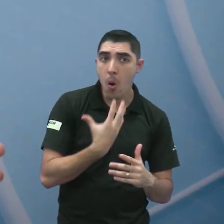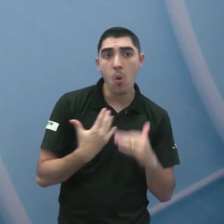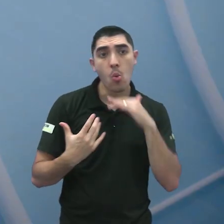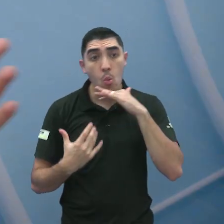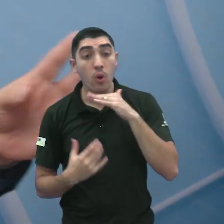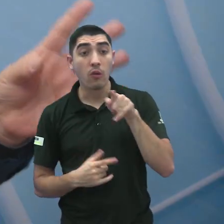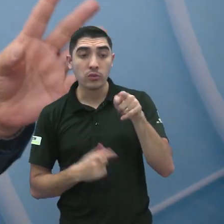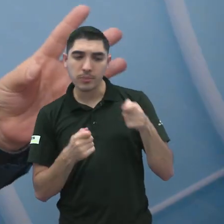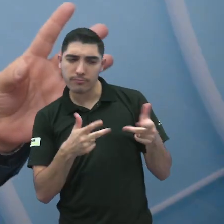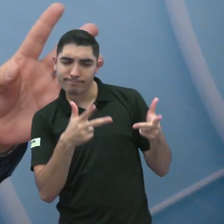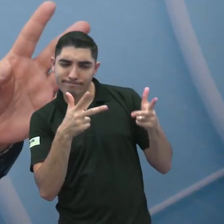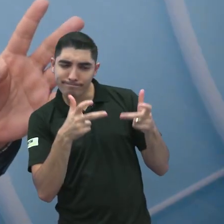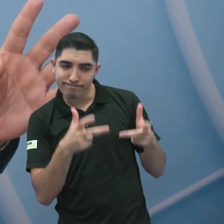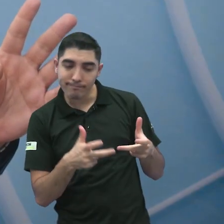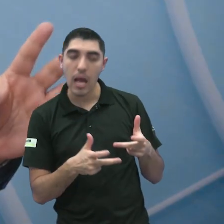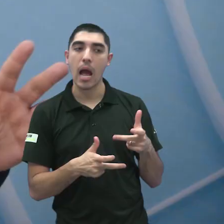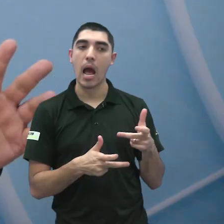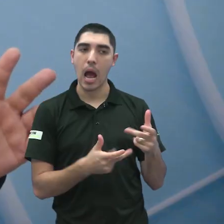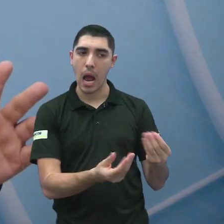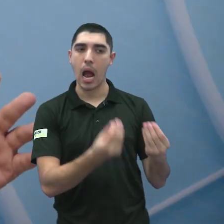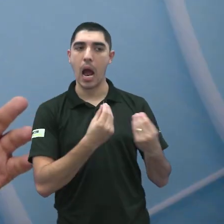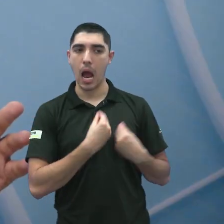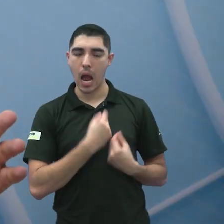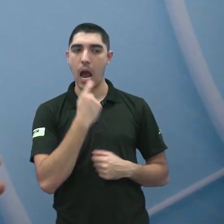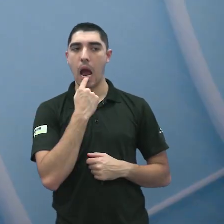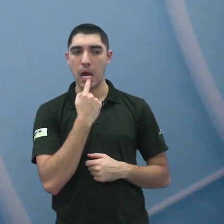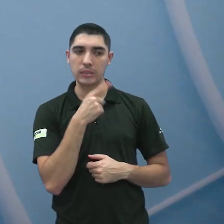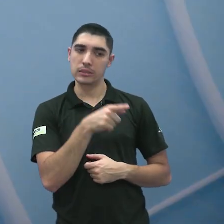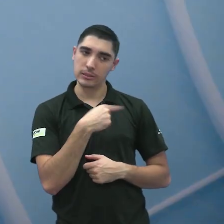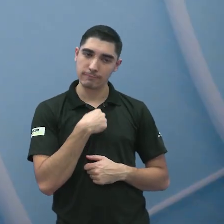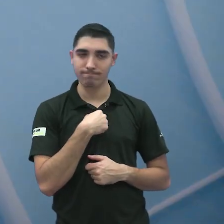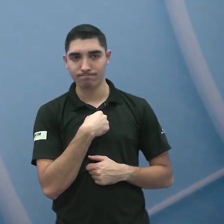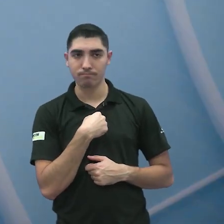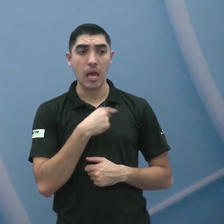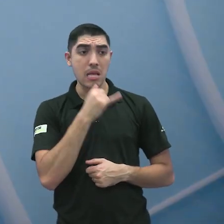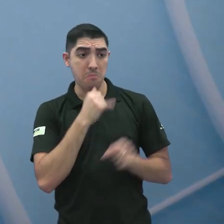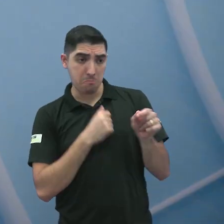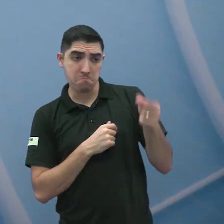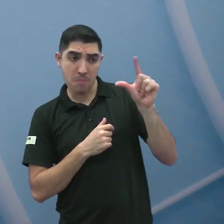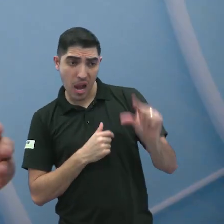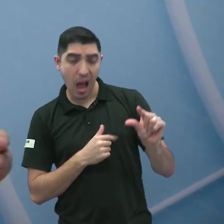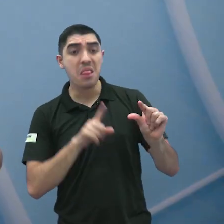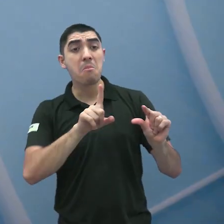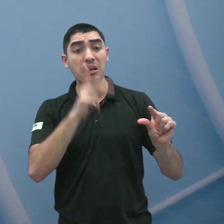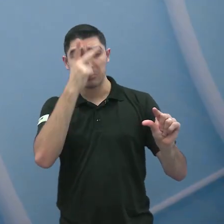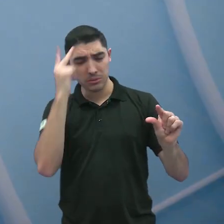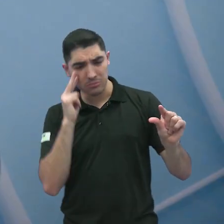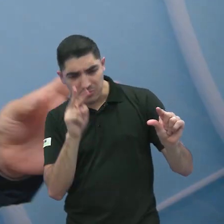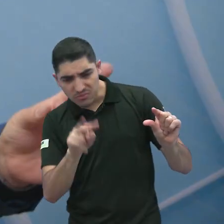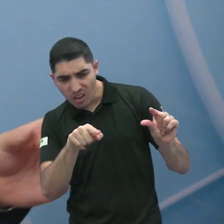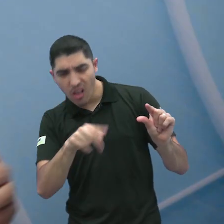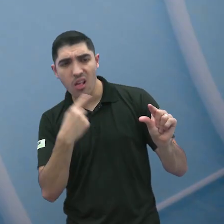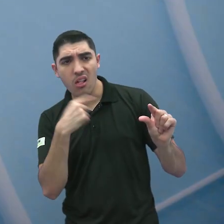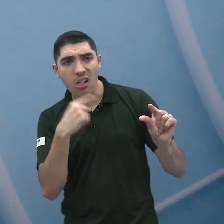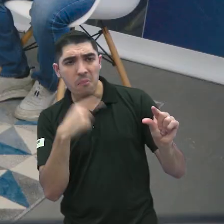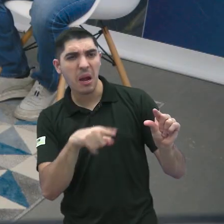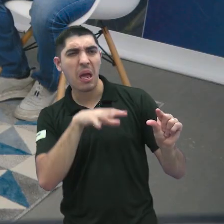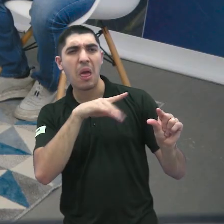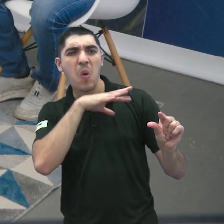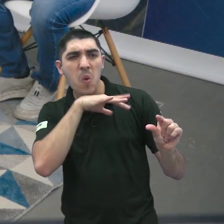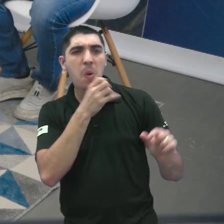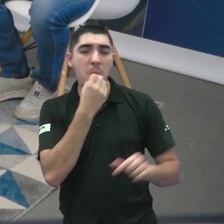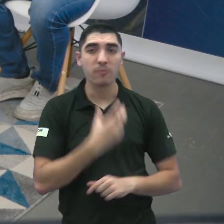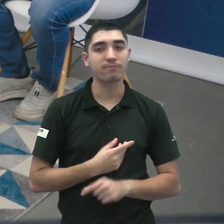cliente, isso aí muda muito, né, a forma de pensar sobre a relação àquele produto, né? Tá barato, mas e aí? É bom, não é? Pô,